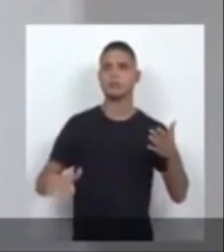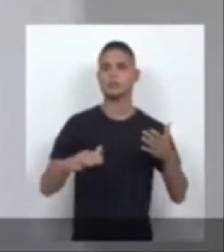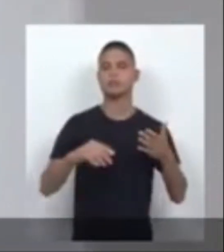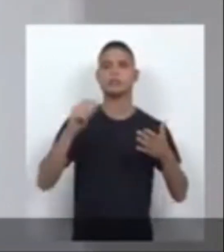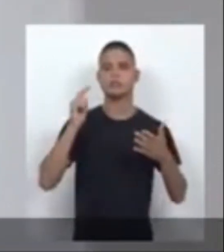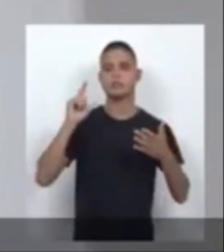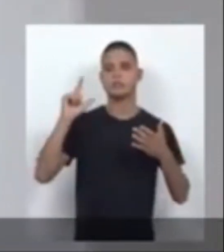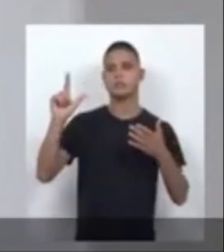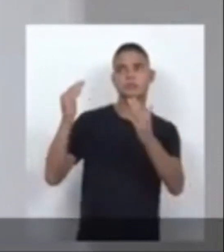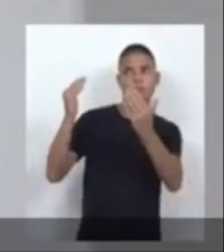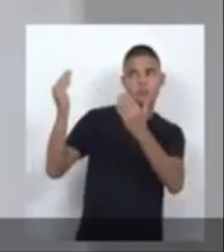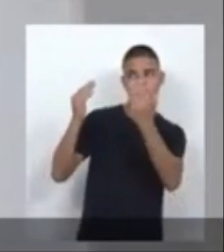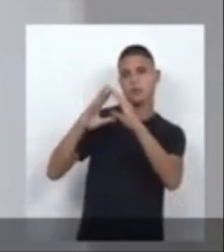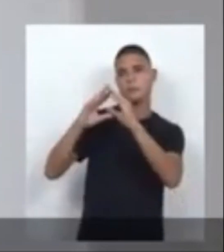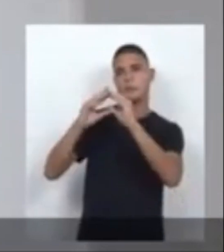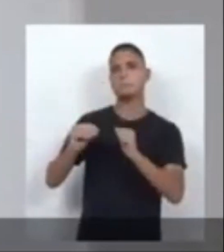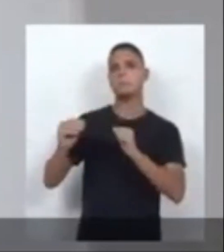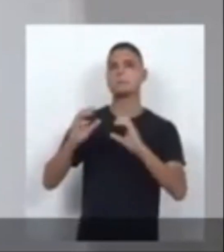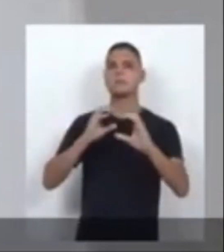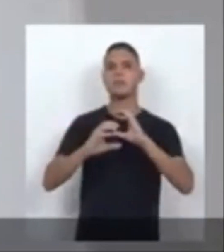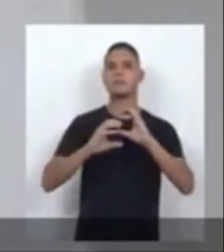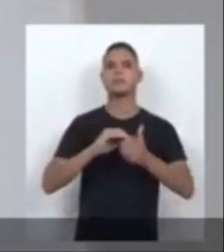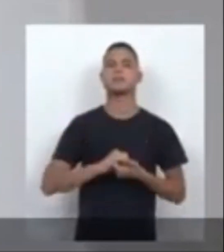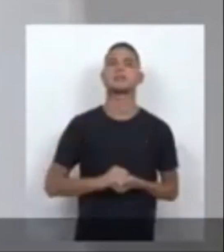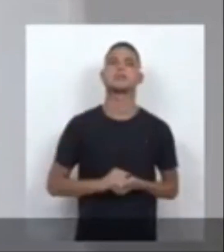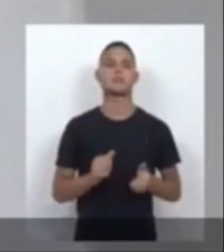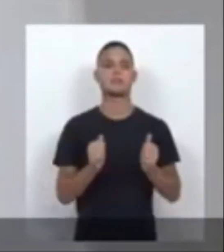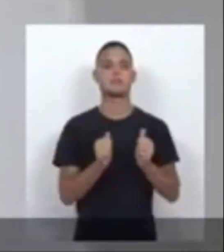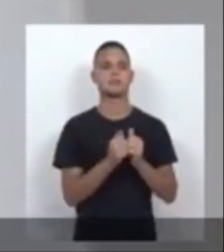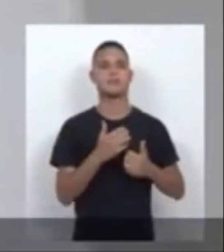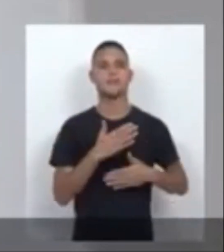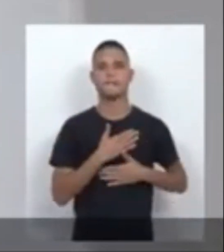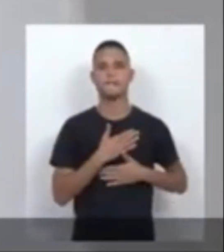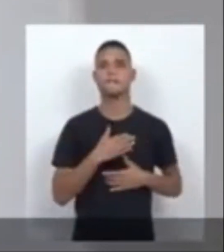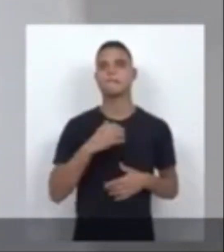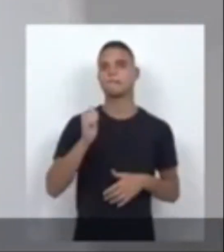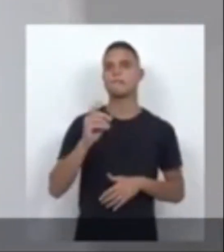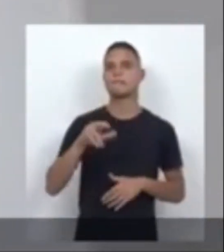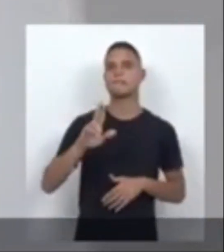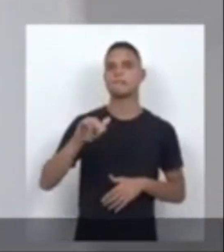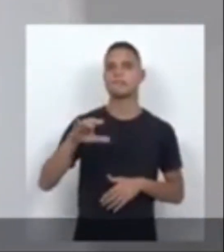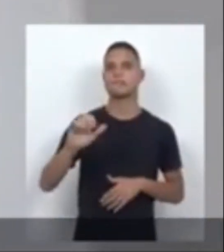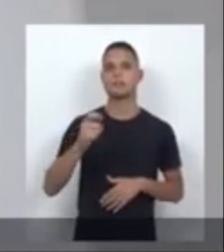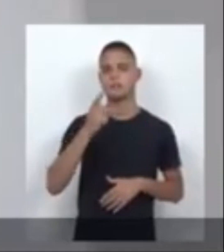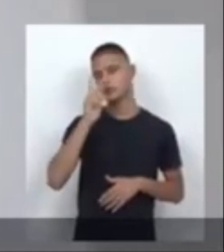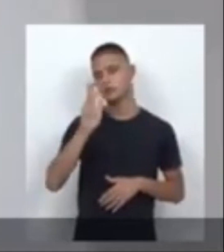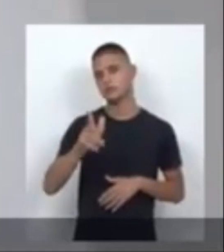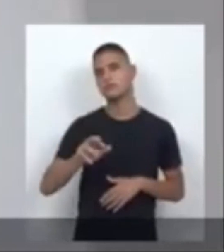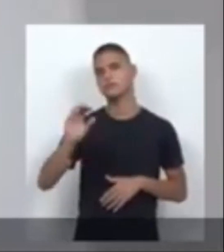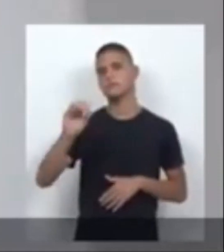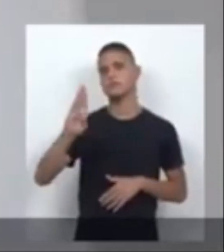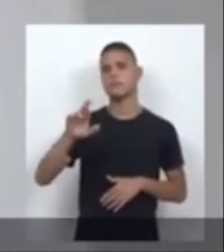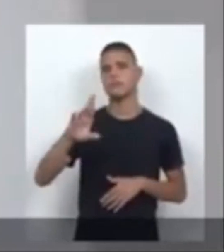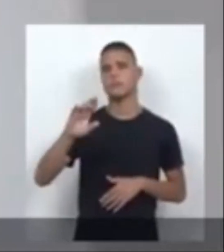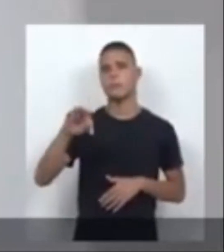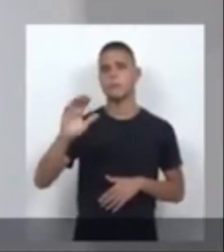fazer a comunicação conosco. Está comigo aqui, conforme disse a Adriana, a Roberta, seja muito bem-vinda